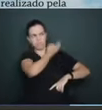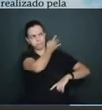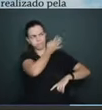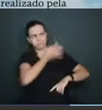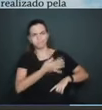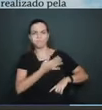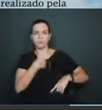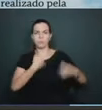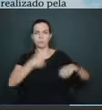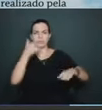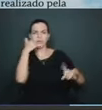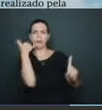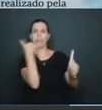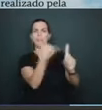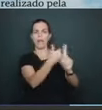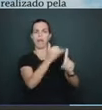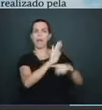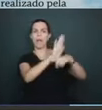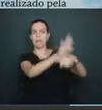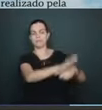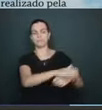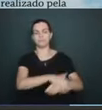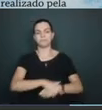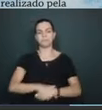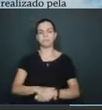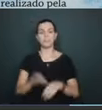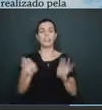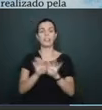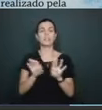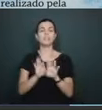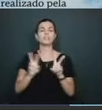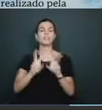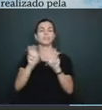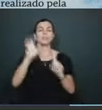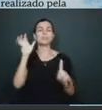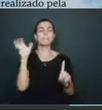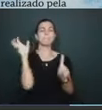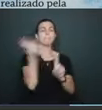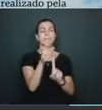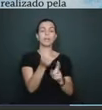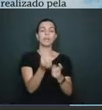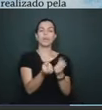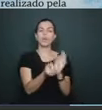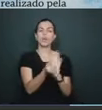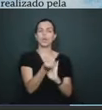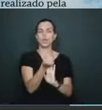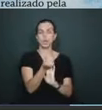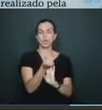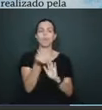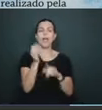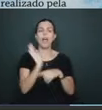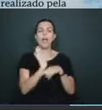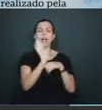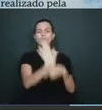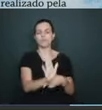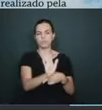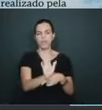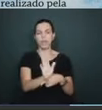Aí, quero dizer também do impacto socioeconômico e socioassistencial da pastoral no